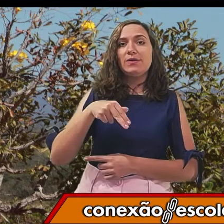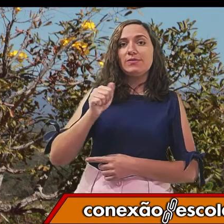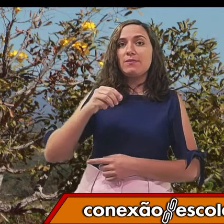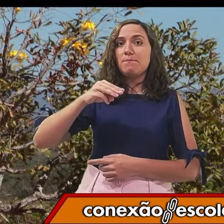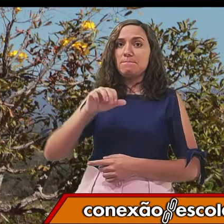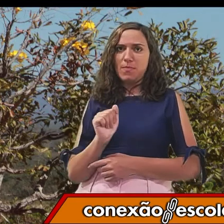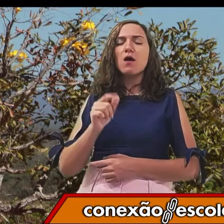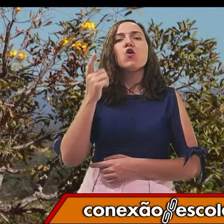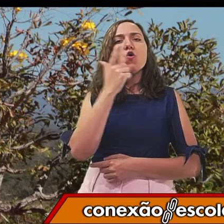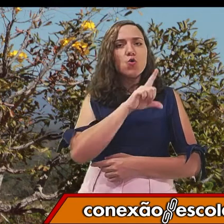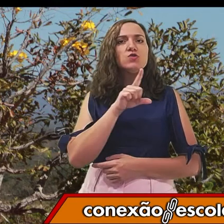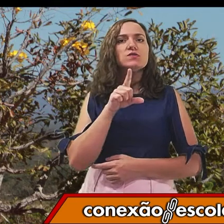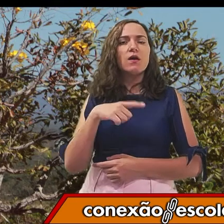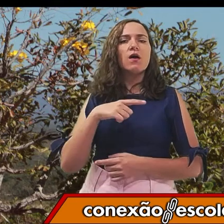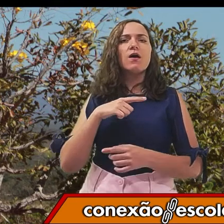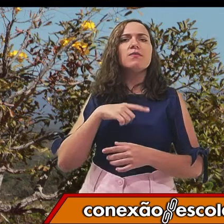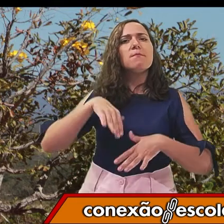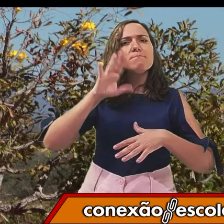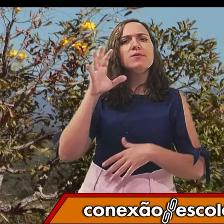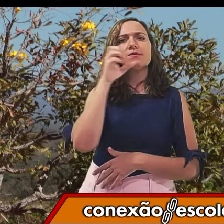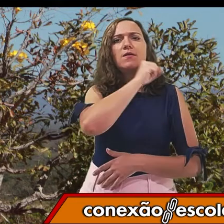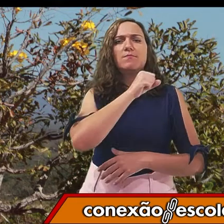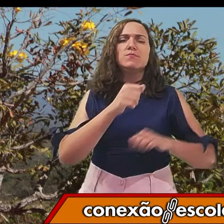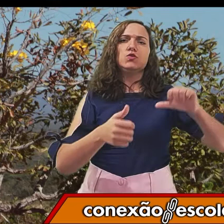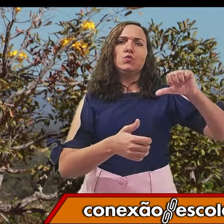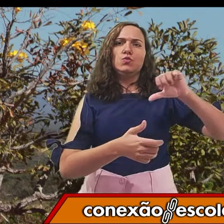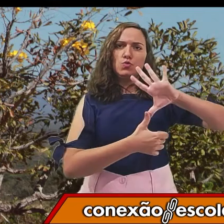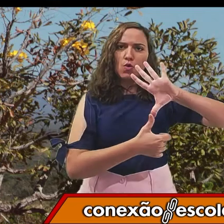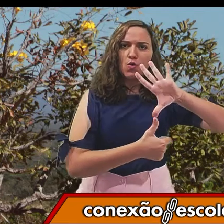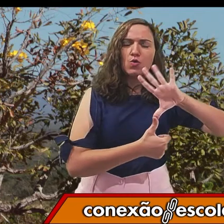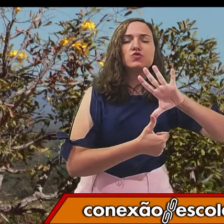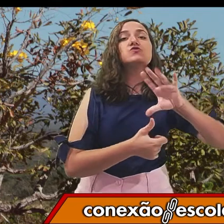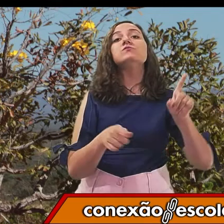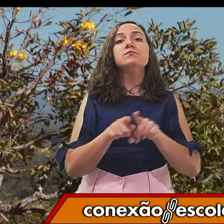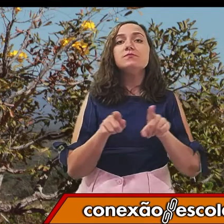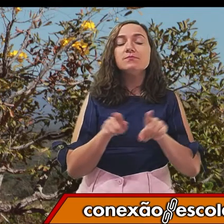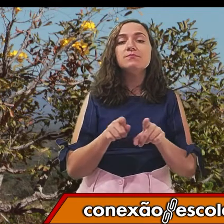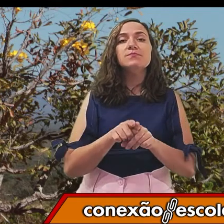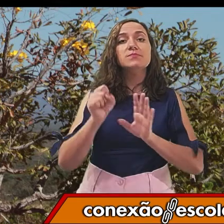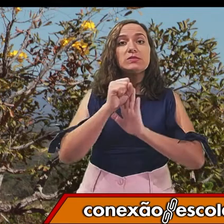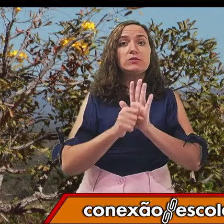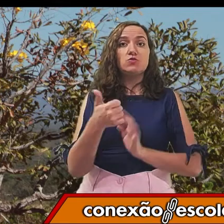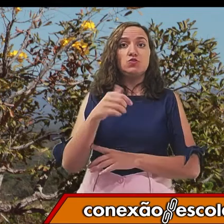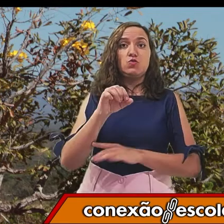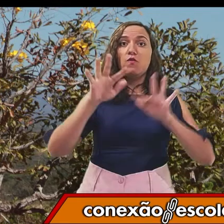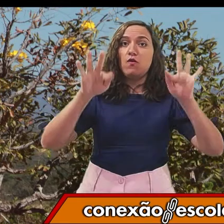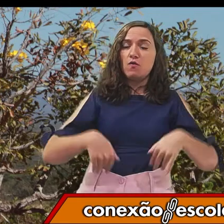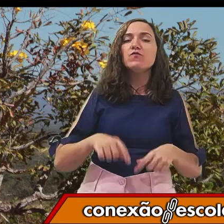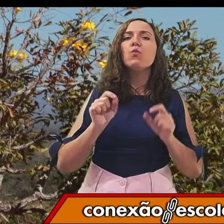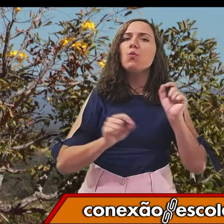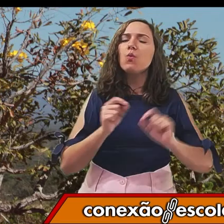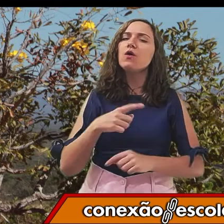a viagem entre as costas leste e oeste da América do Norte. No final do século XIX, testemunhamos